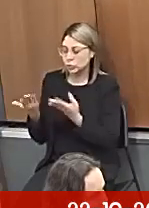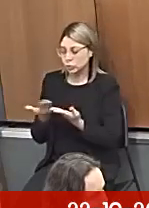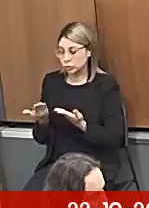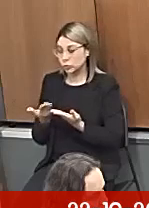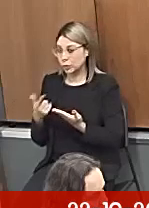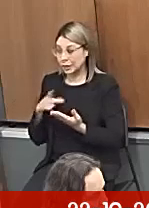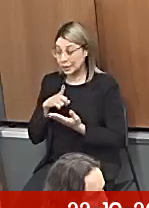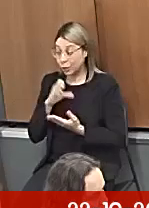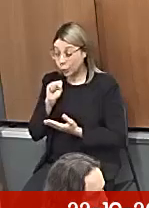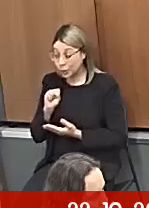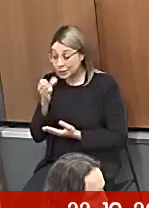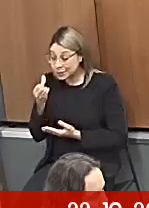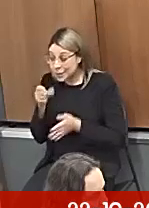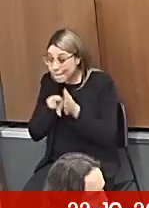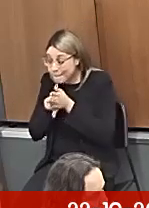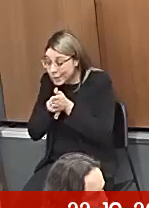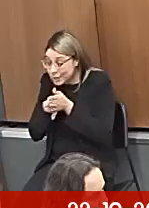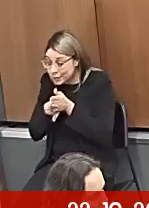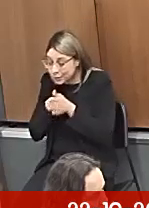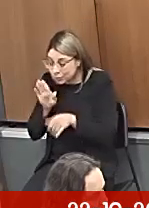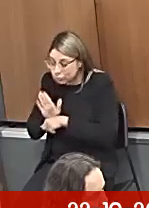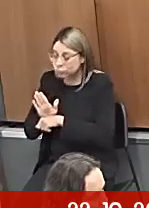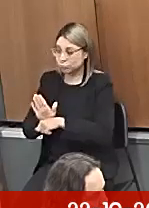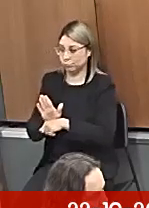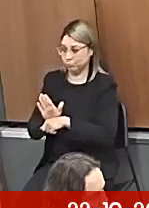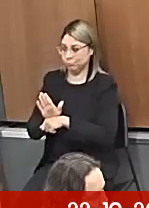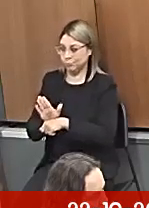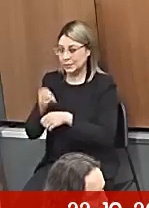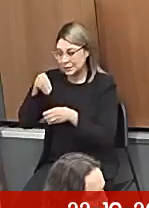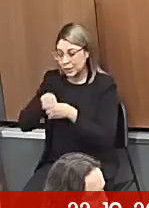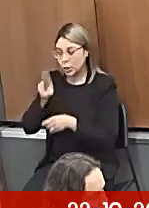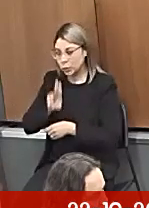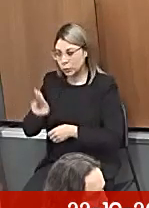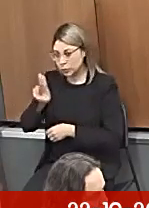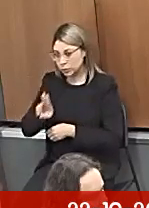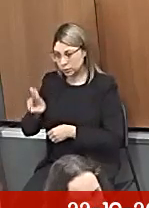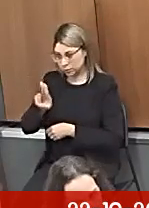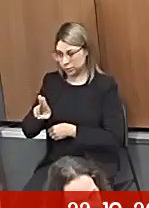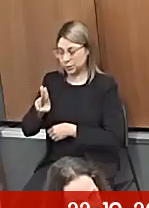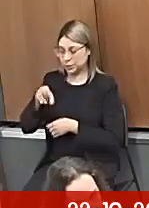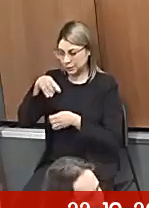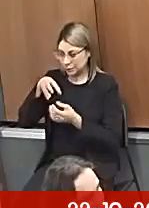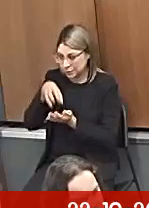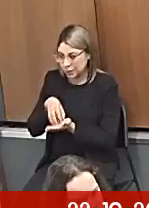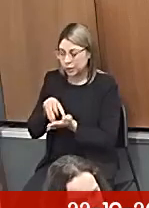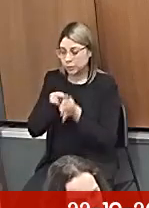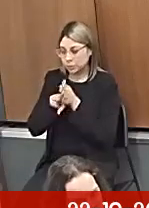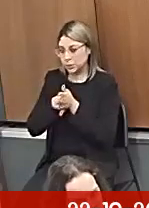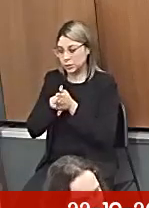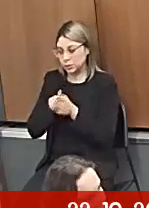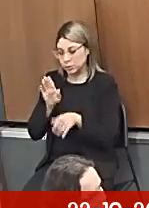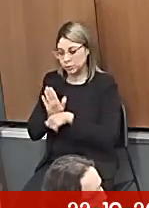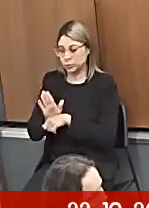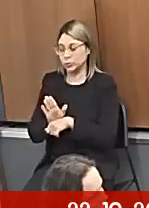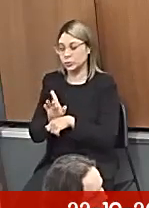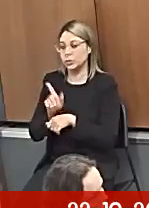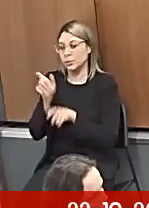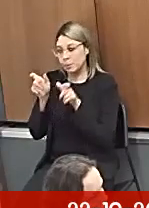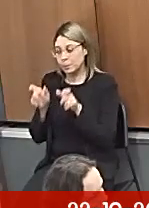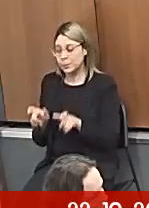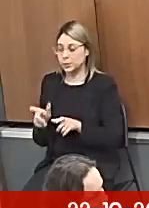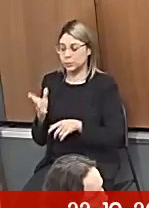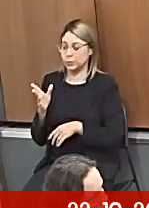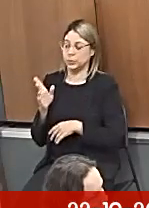86 pesquisas que beneficiam dentro das universidades, dos centros de pesquisa, que beneficiam as pessoas